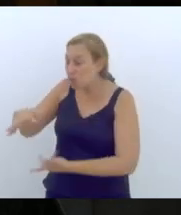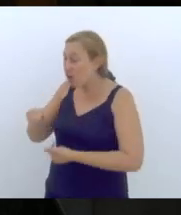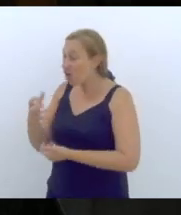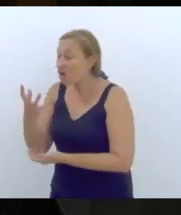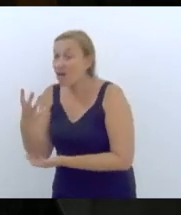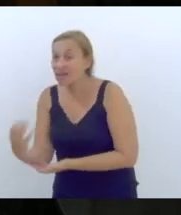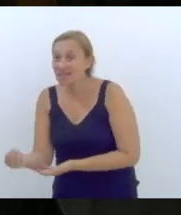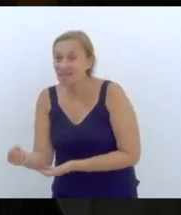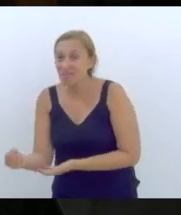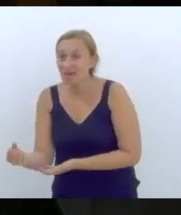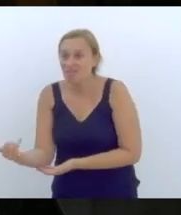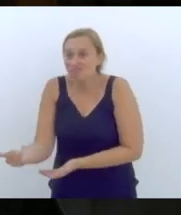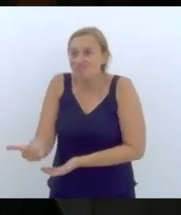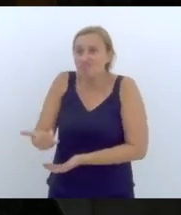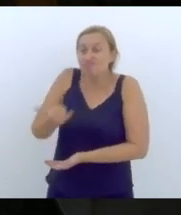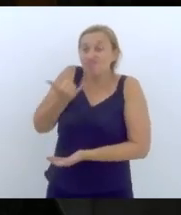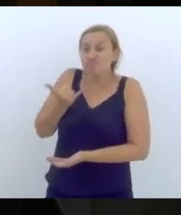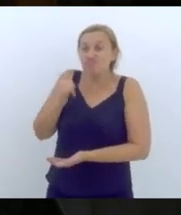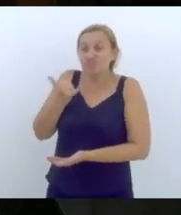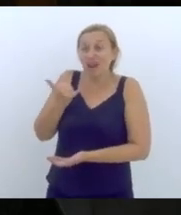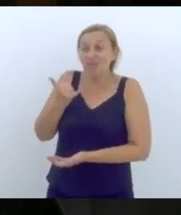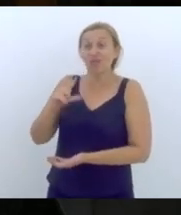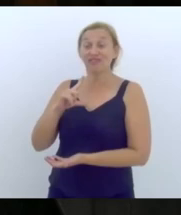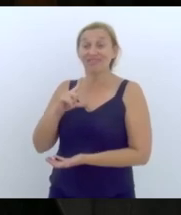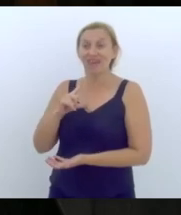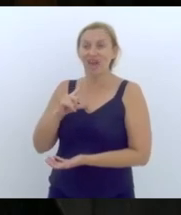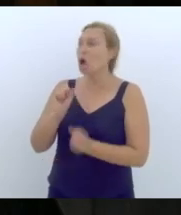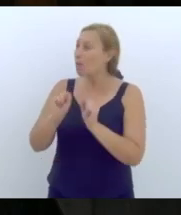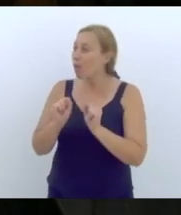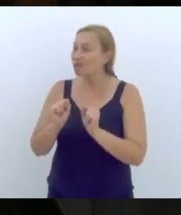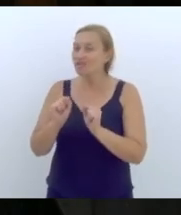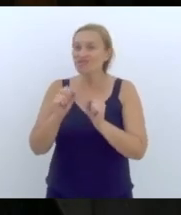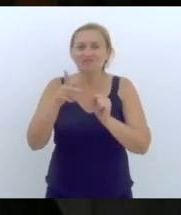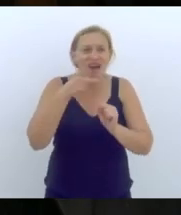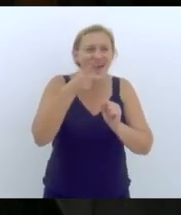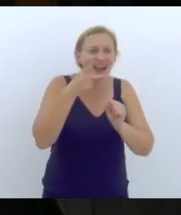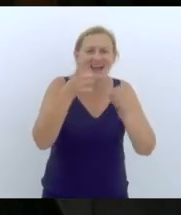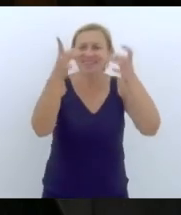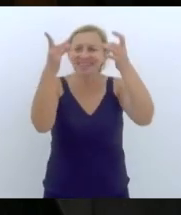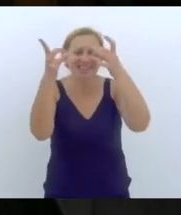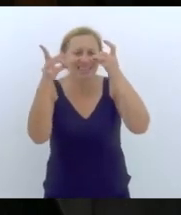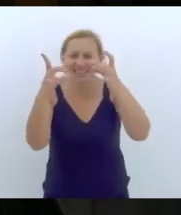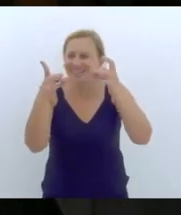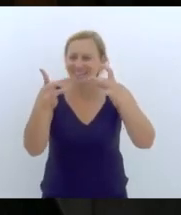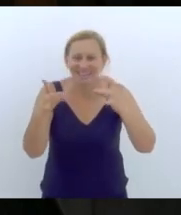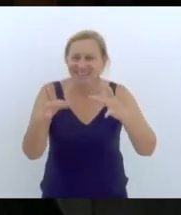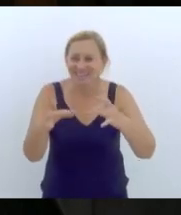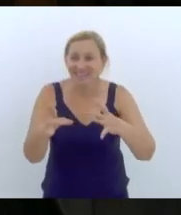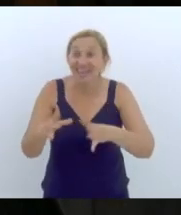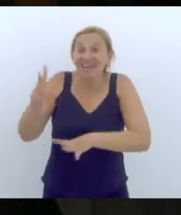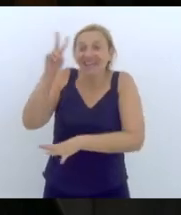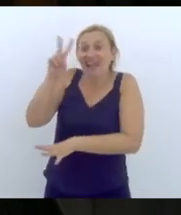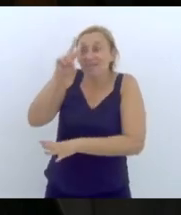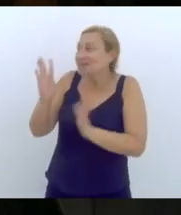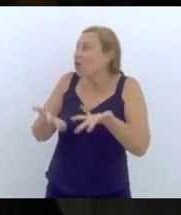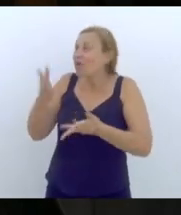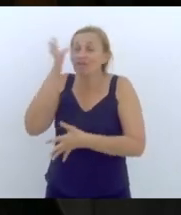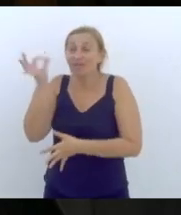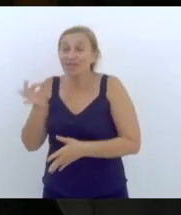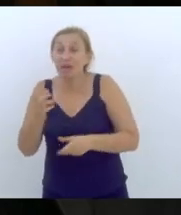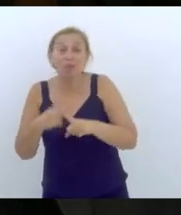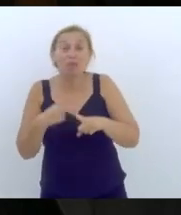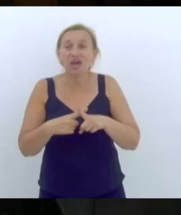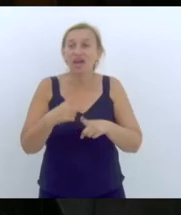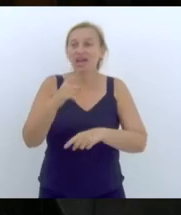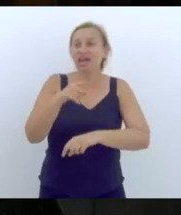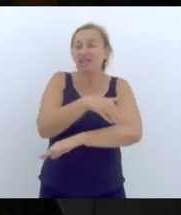o telefone. Então, assim, eu posso estar falando diversos detalhes. Estava lembrando agora, não sei porquê, mas da Rua Barão do Rio